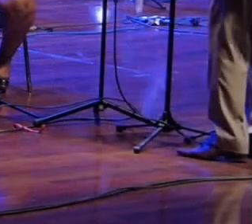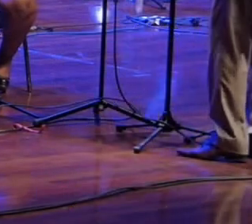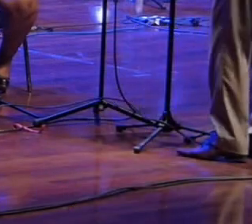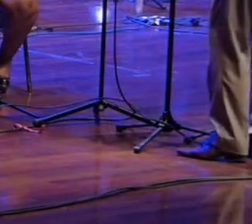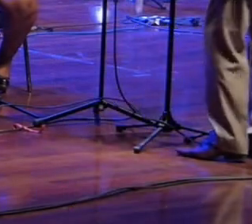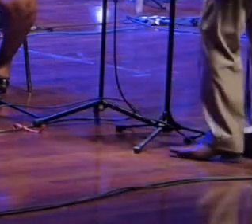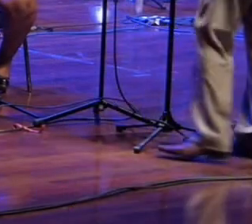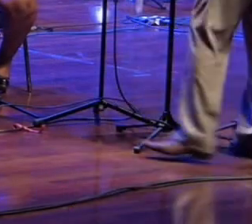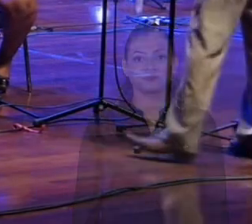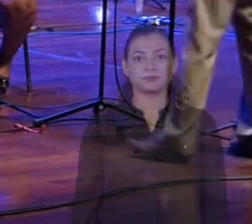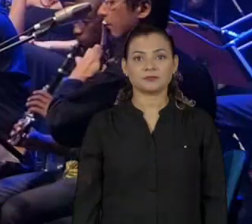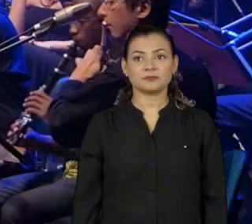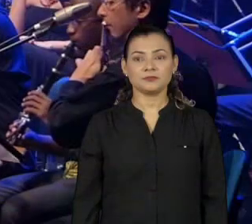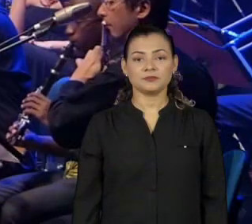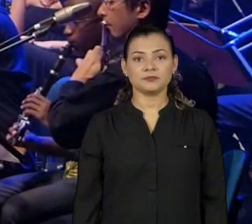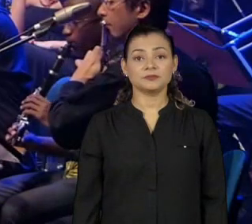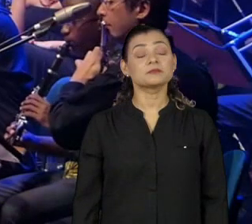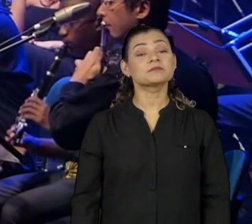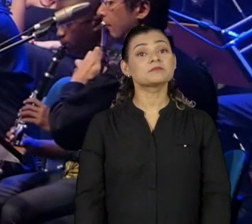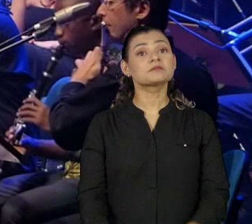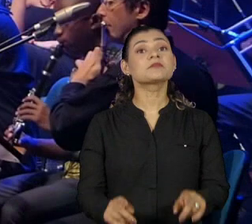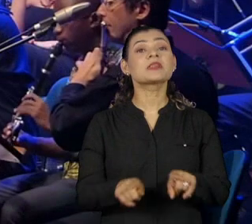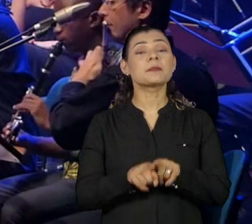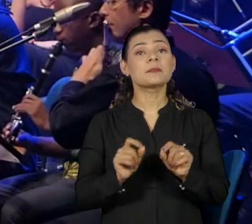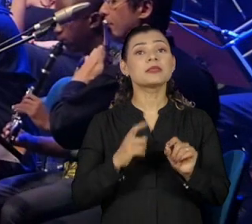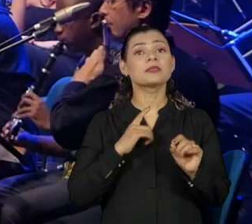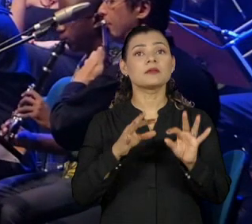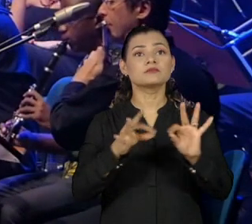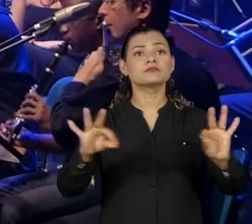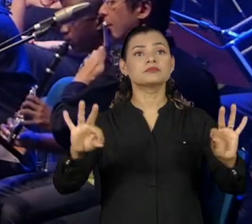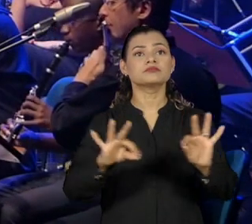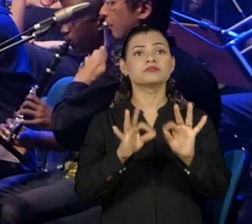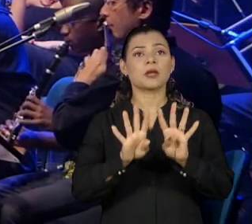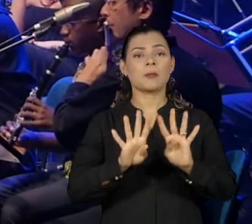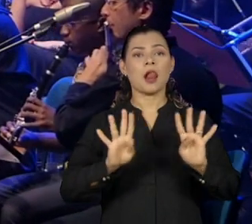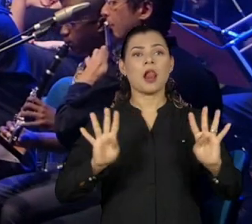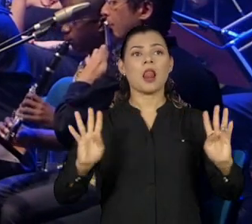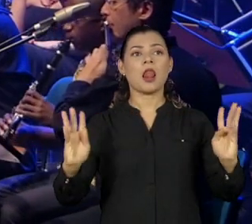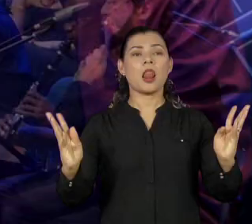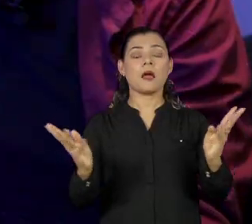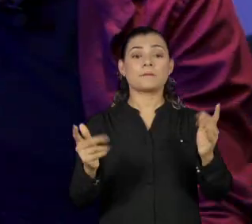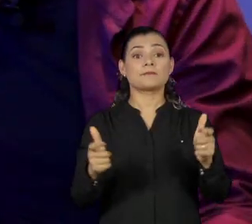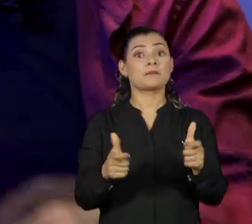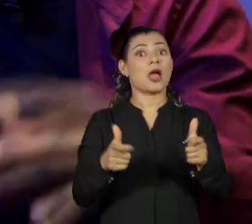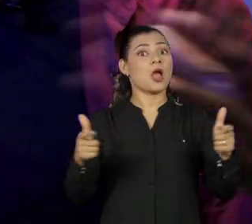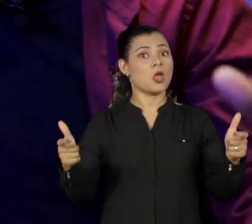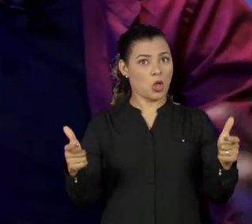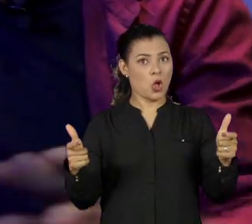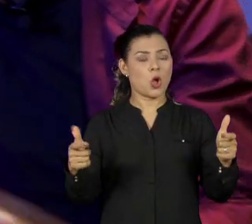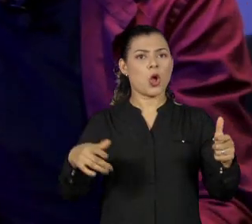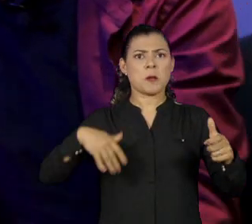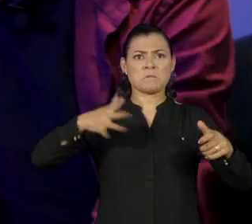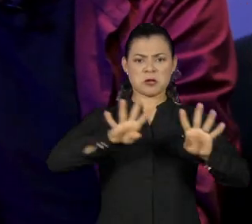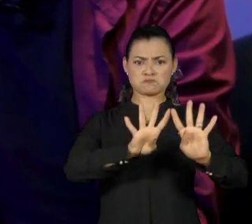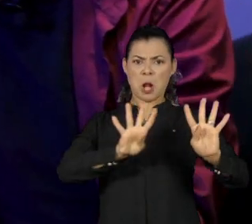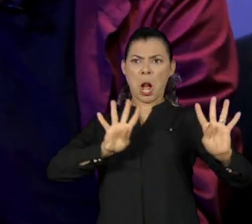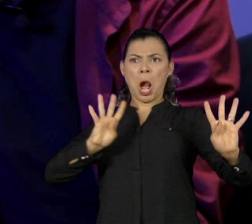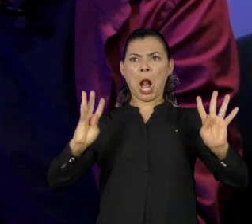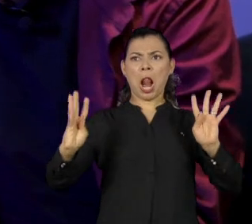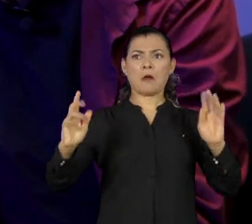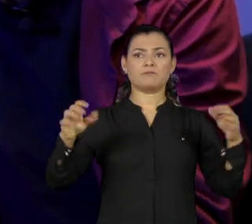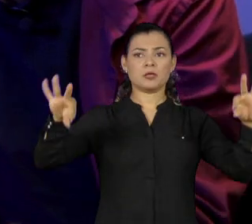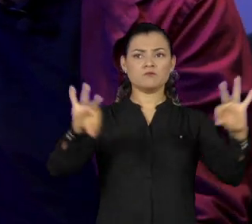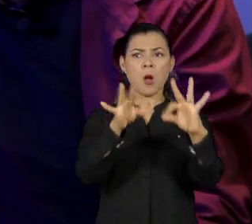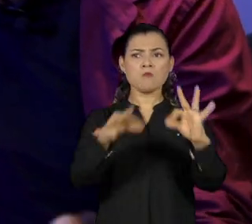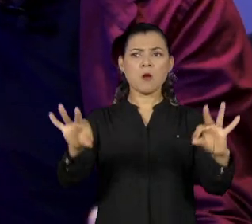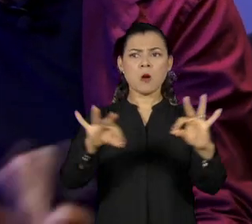E tem a formação sinfônica, que é bem maior, né? Que toca esse repertório clássico.